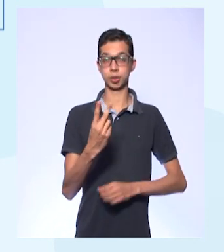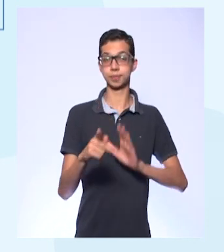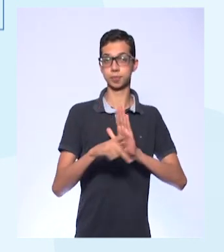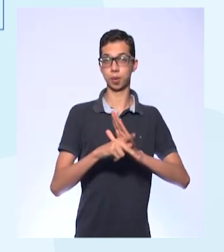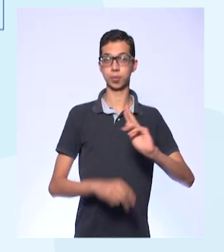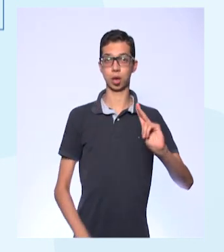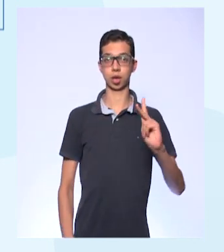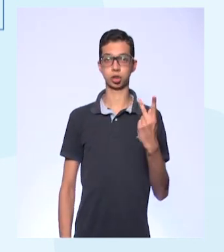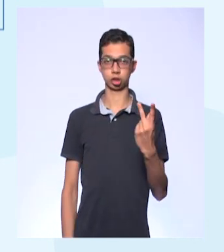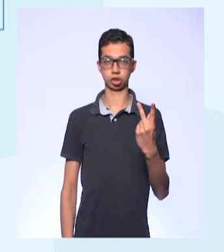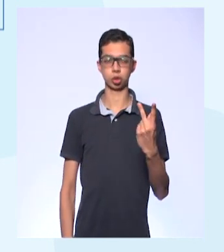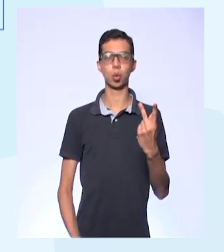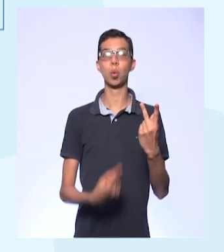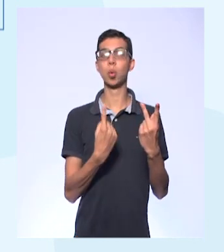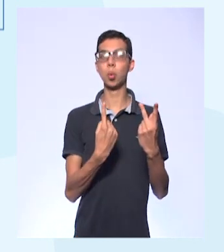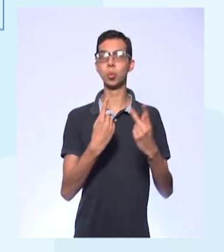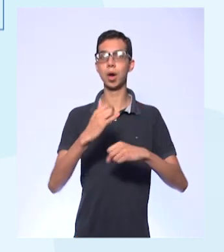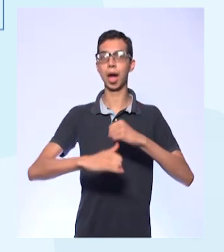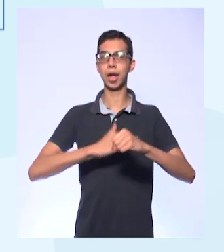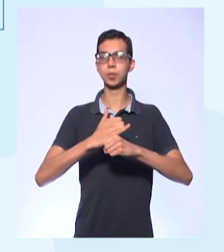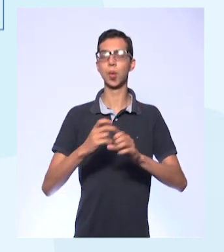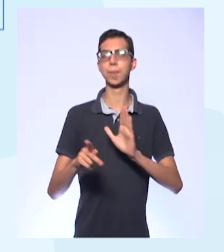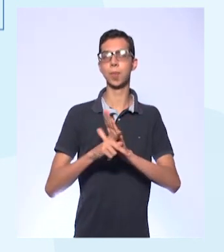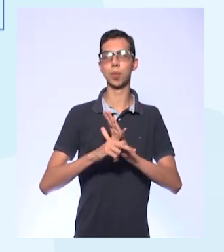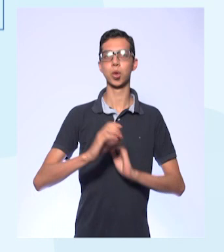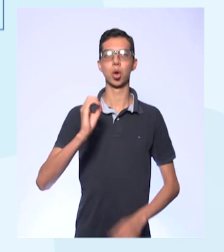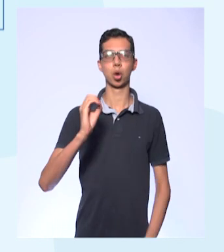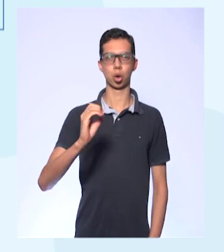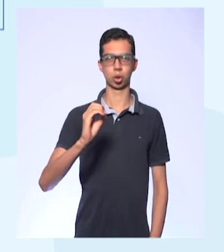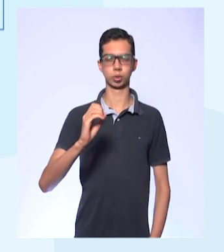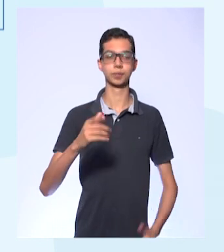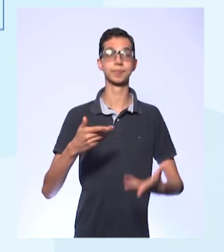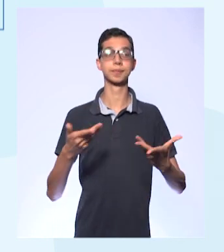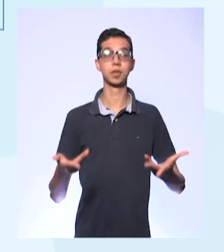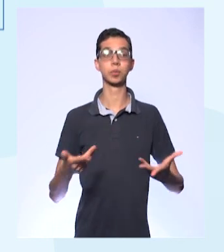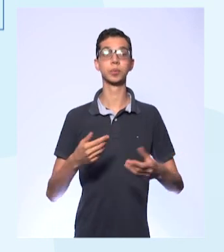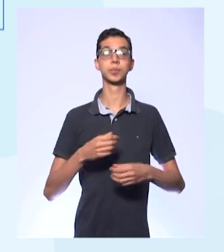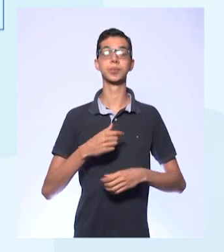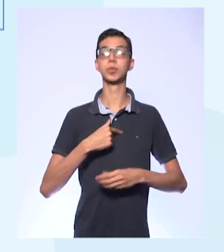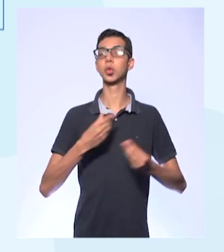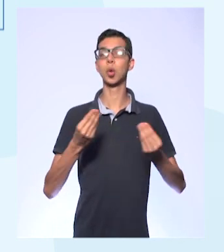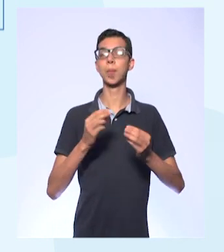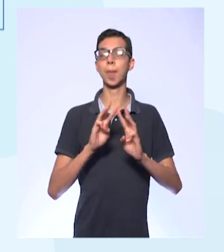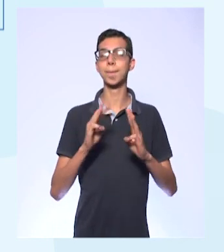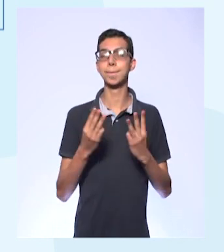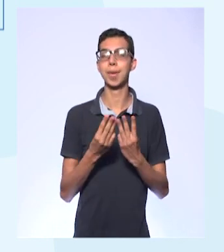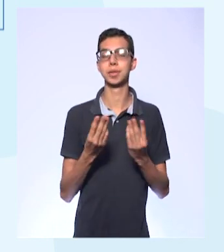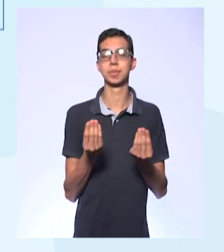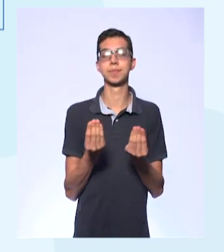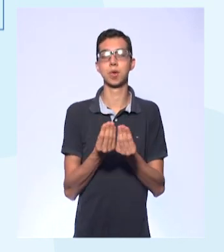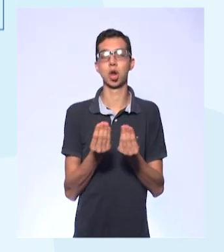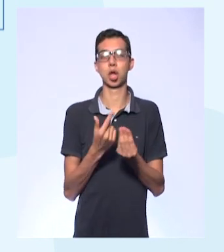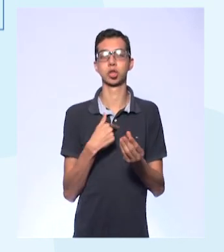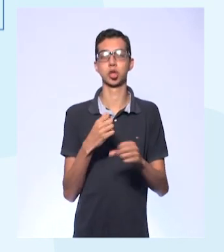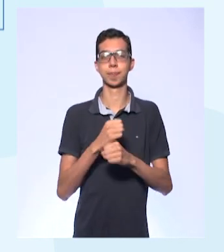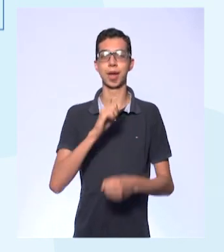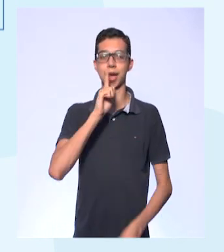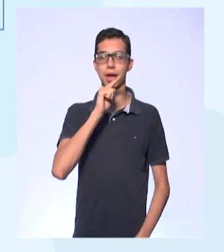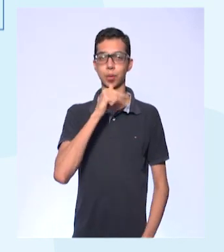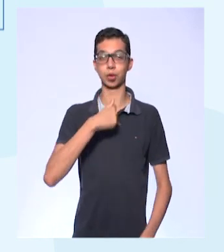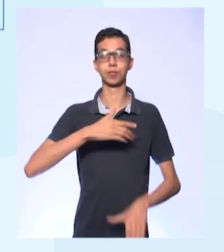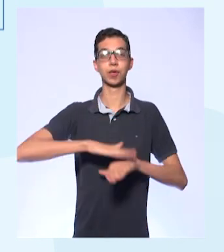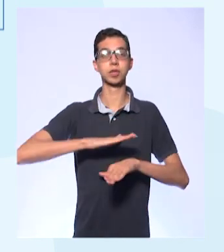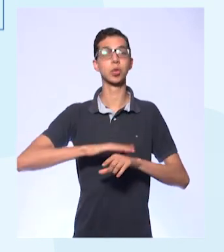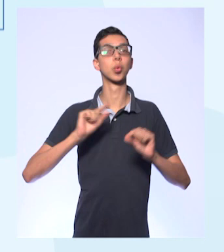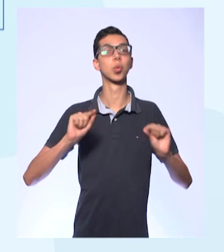átomo de oxigênio. Para eu calcular a massa molecular da água, eu vou fazer o quê? Eu